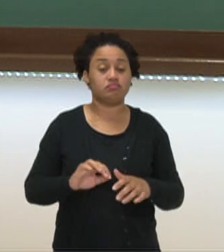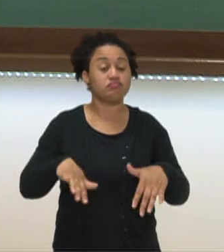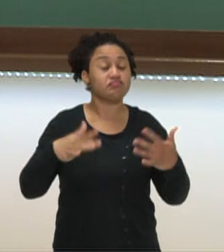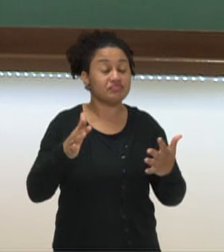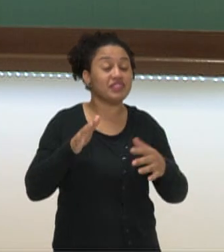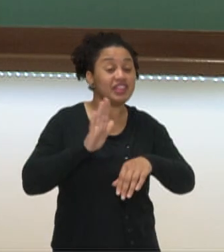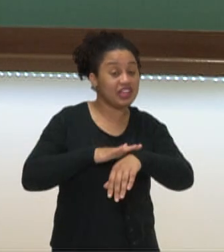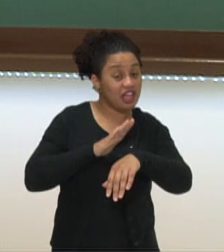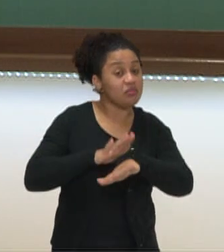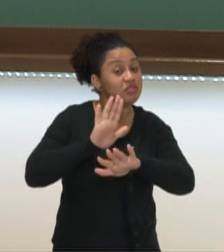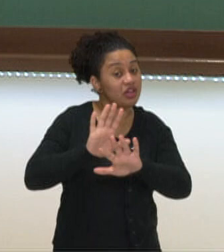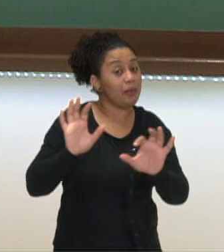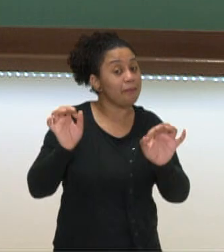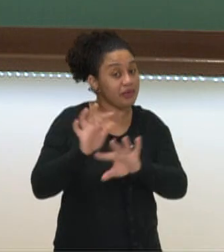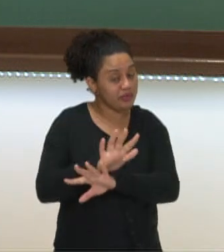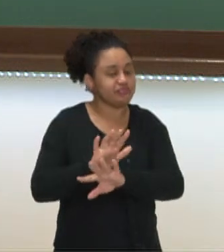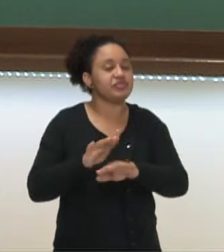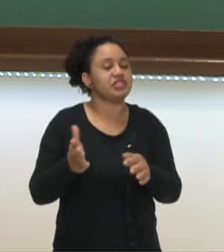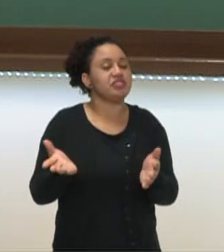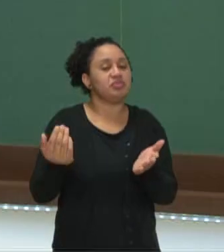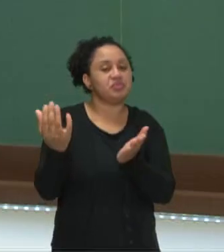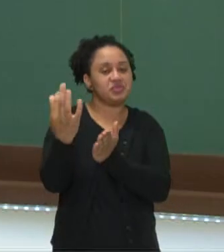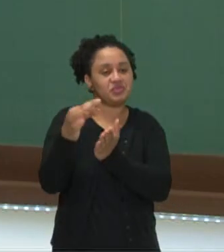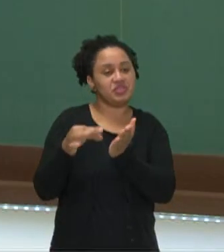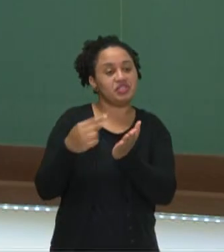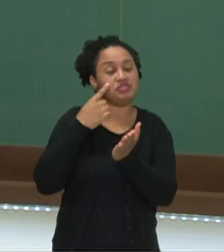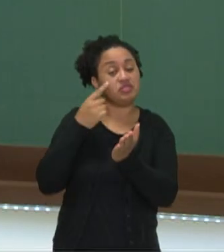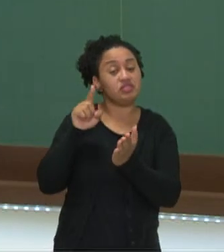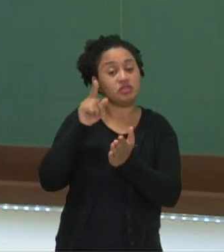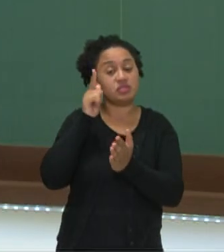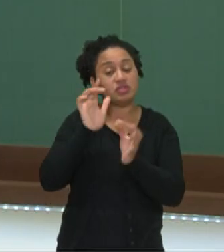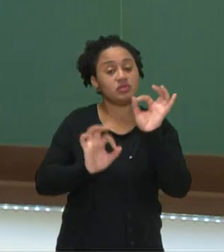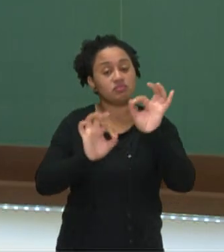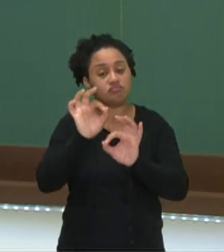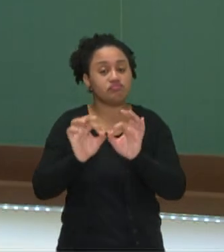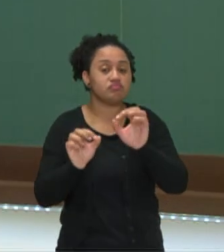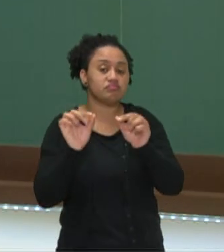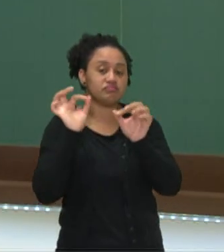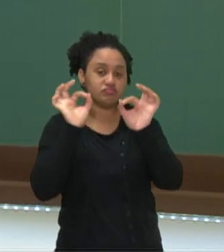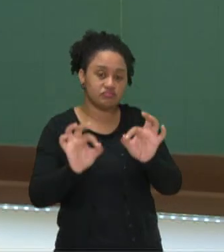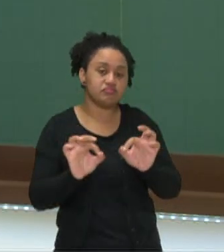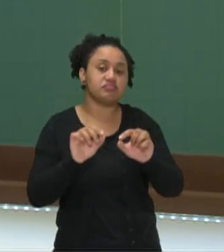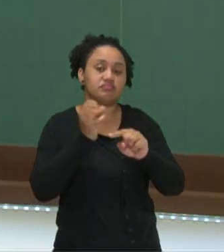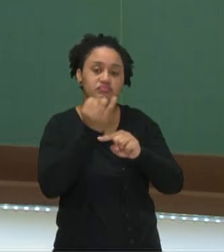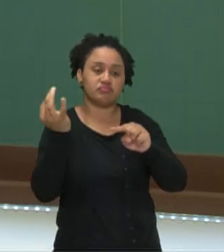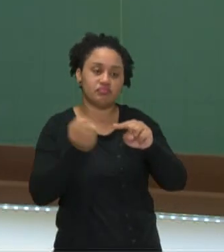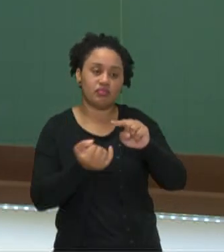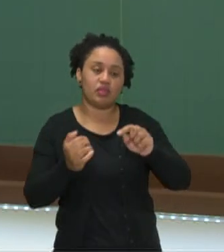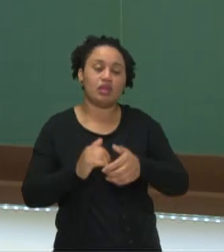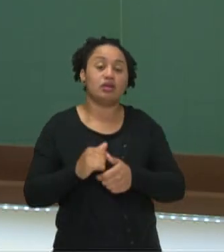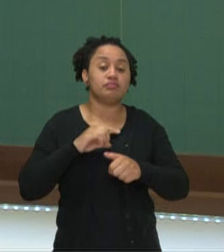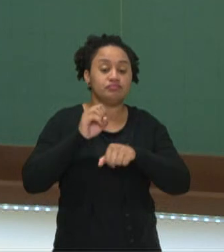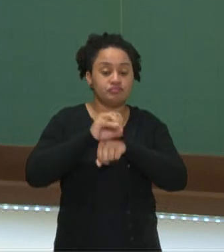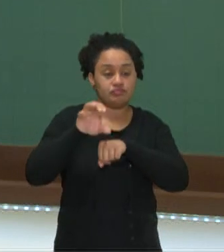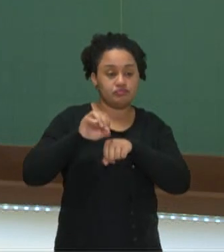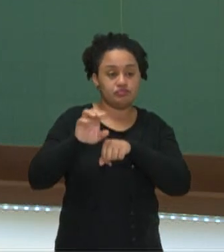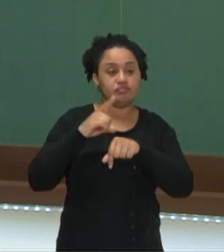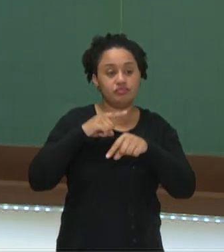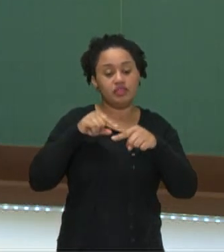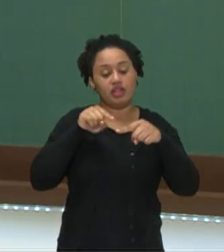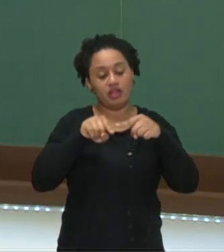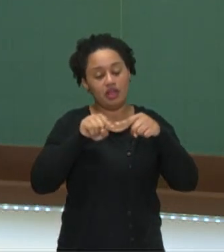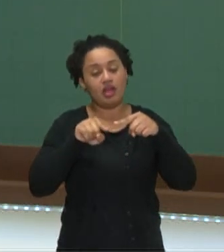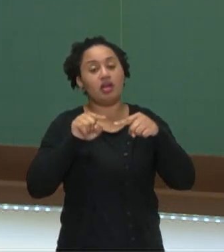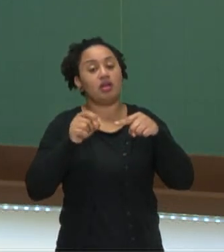Esgotou seu tempo, vamos conferir, vamos ver se você montou direitinho. Então, usando a nossa dica, quantidade